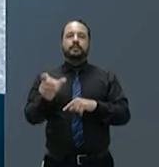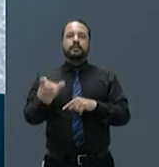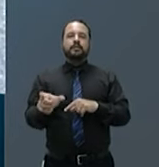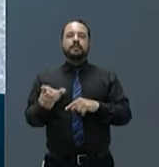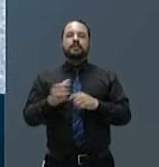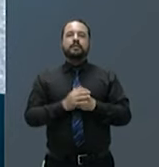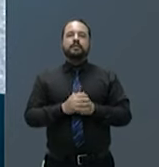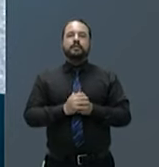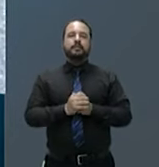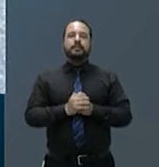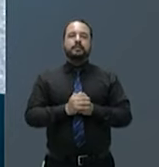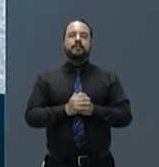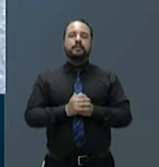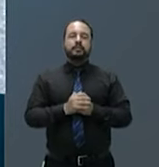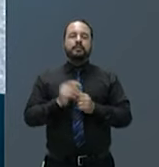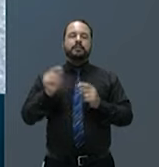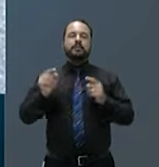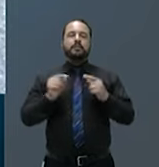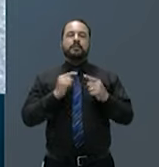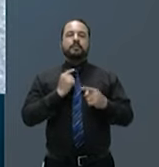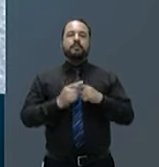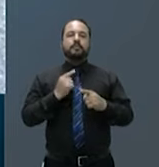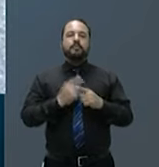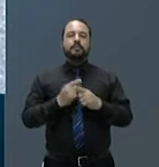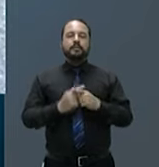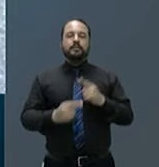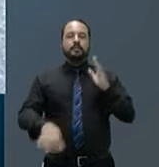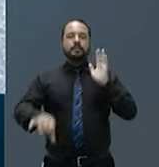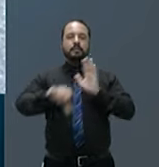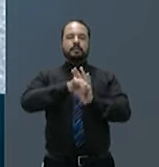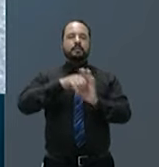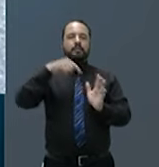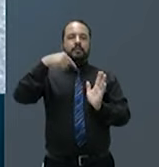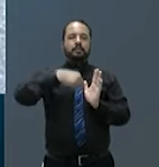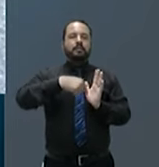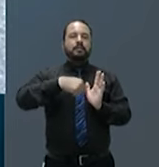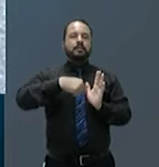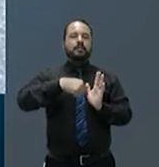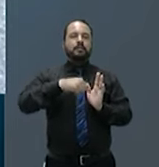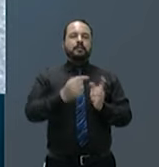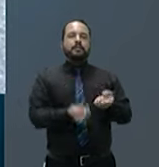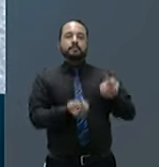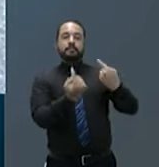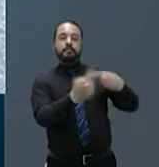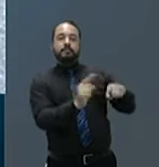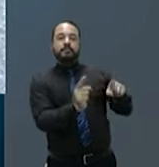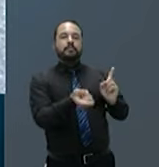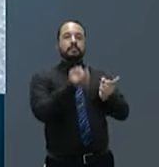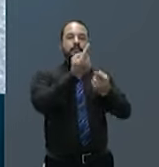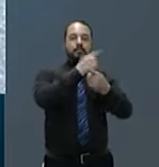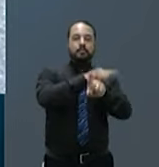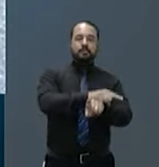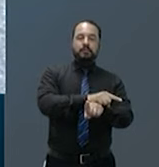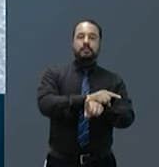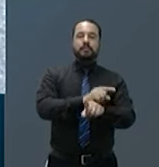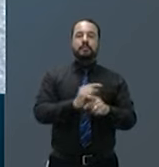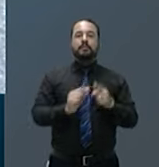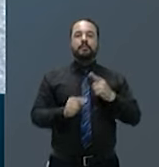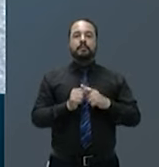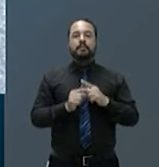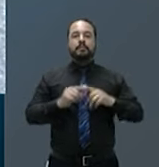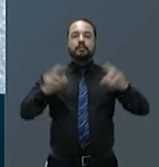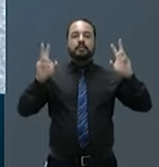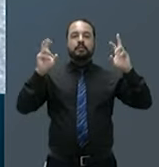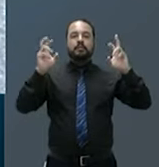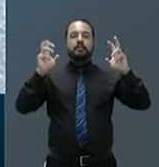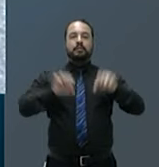querelante. O que consta da queixa-crime, referindo-se à calúnia, é tão somente a afirmação de que, aspas, eles quebram